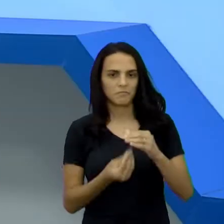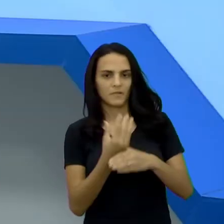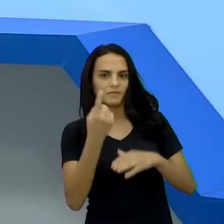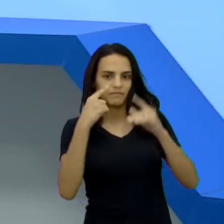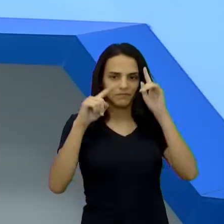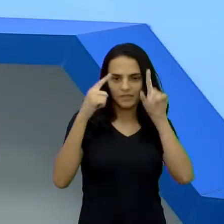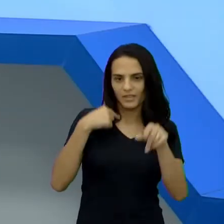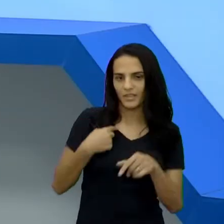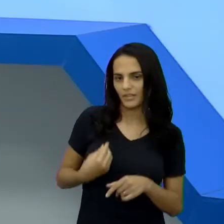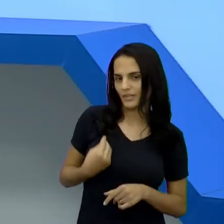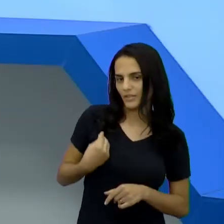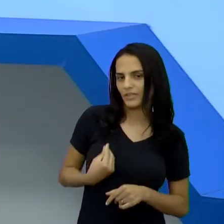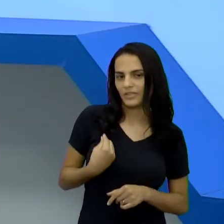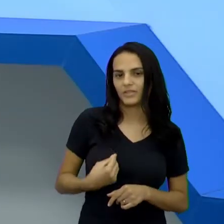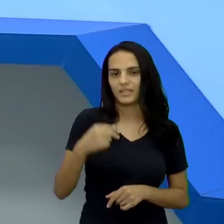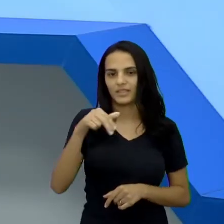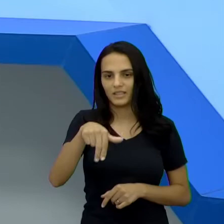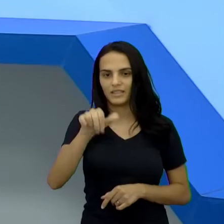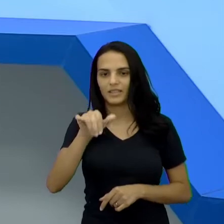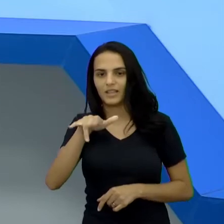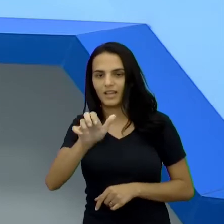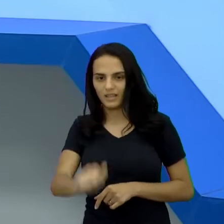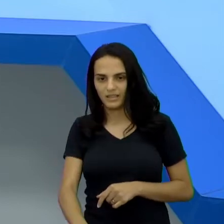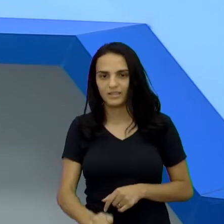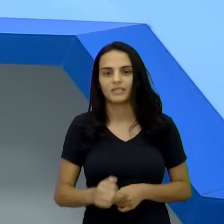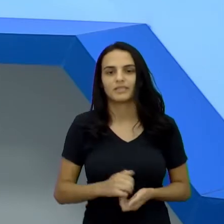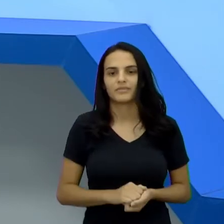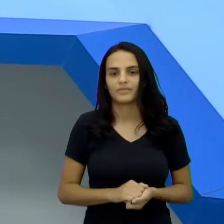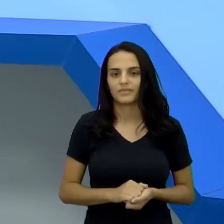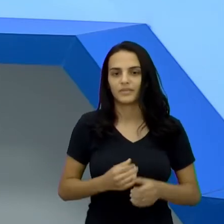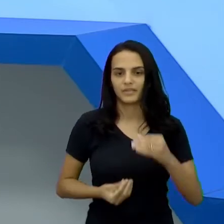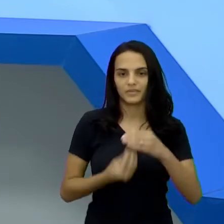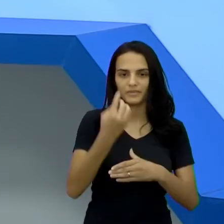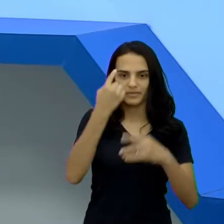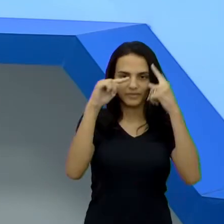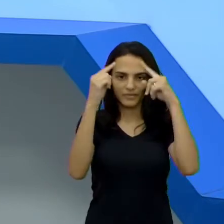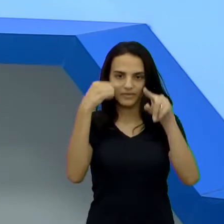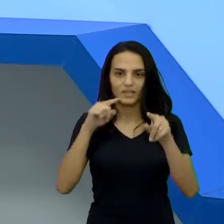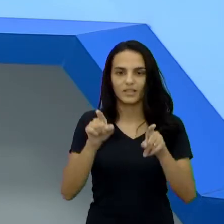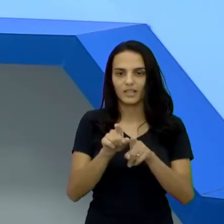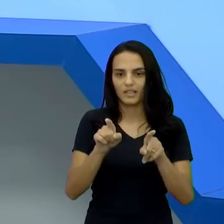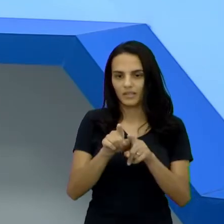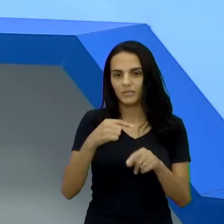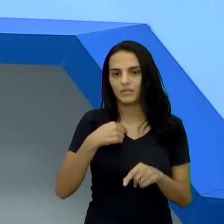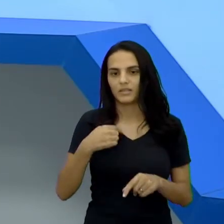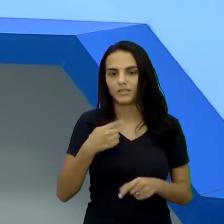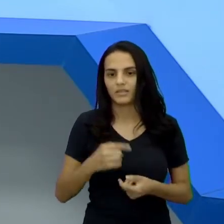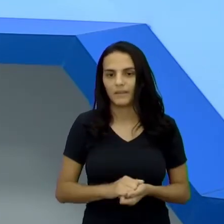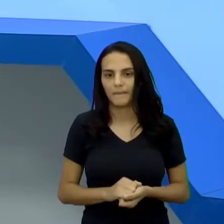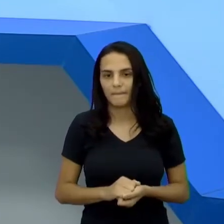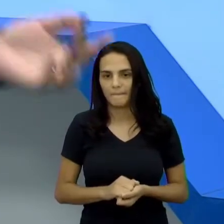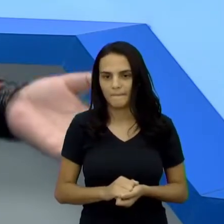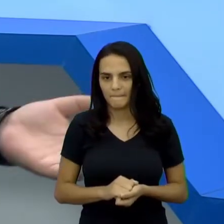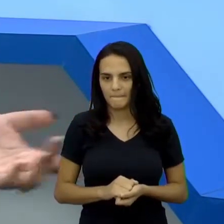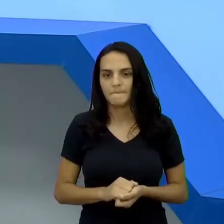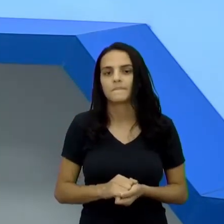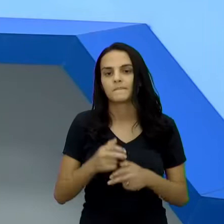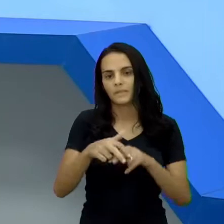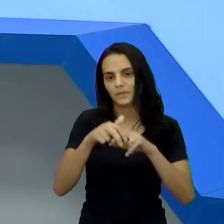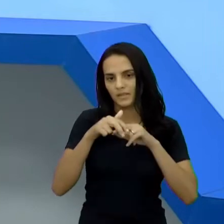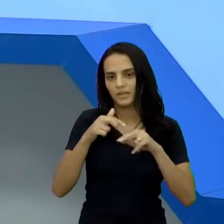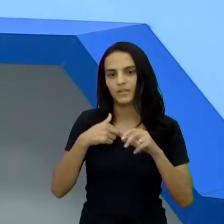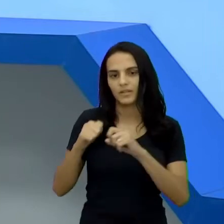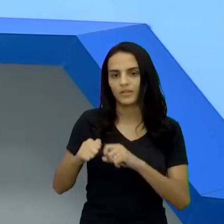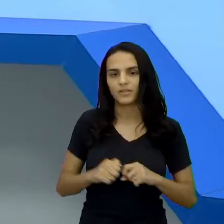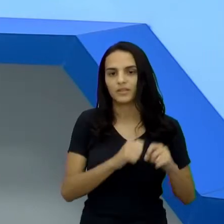Nárnia e essa Nárnia é uma Nárnia criativa. E eu também acho que eu sou muito alinhada às causas sociais. Por isso que eu fiz